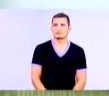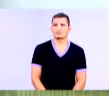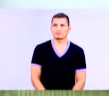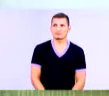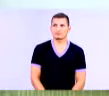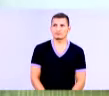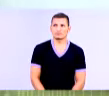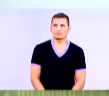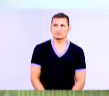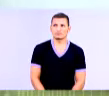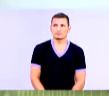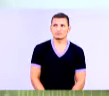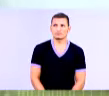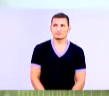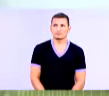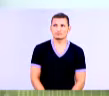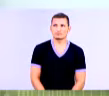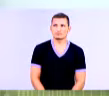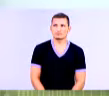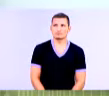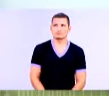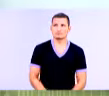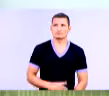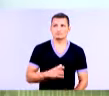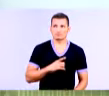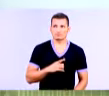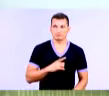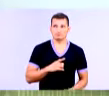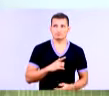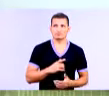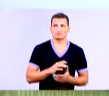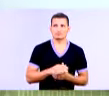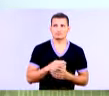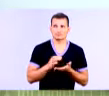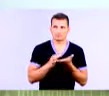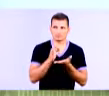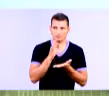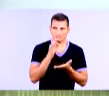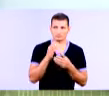fazer. Legal isso aí. Se tem muitos recursos, o comentário em Java.